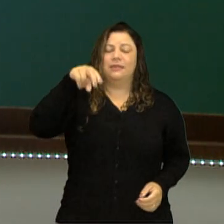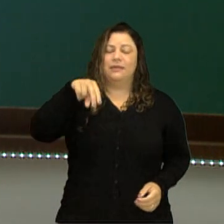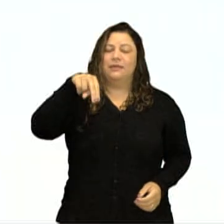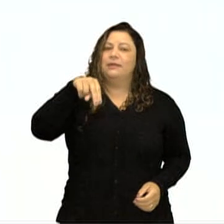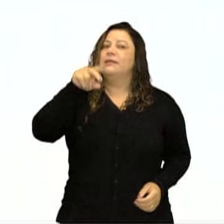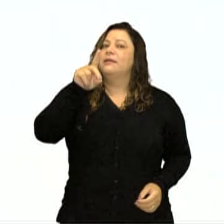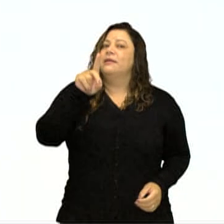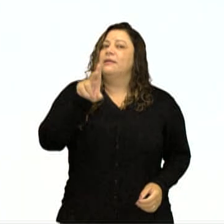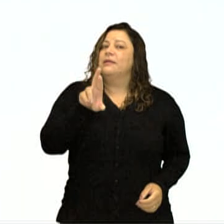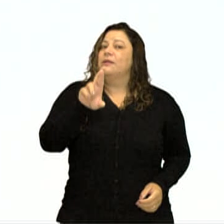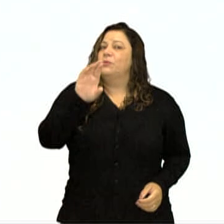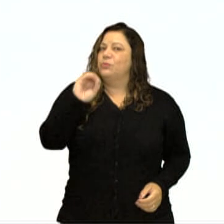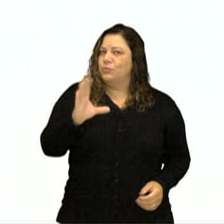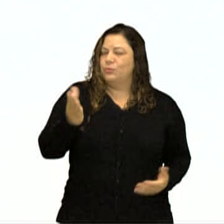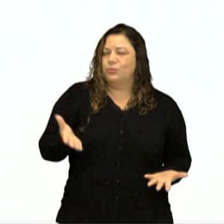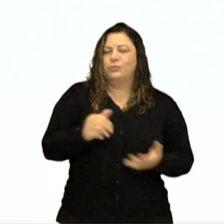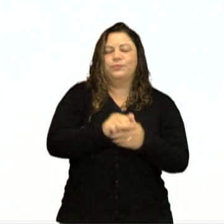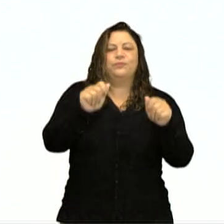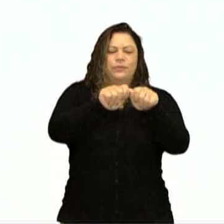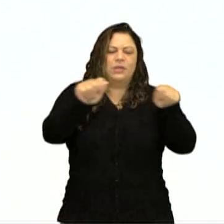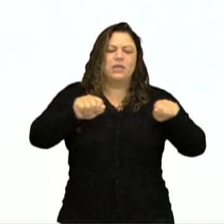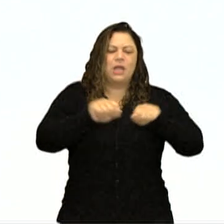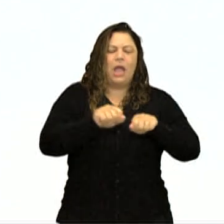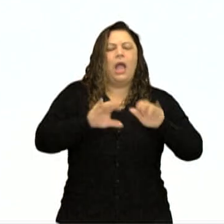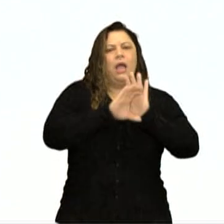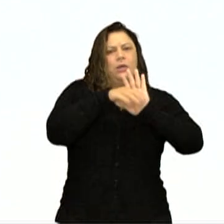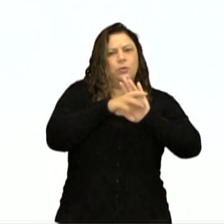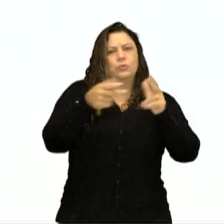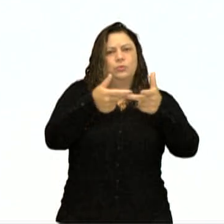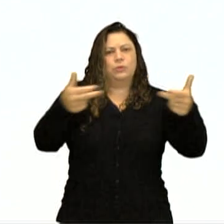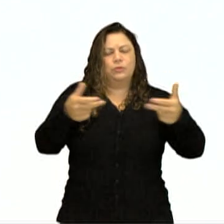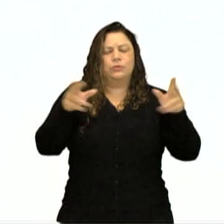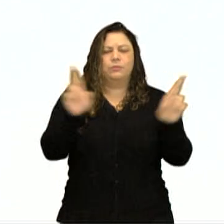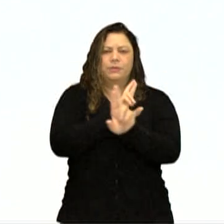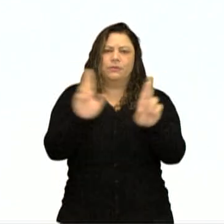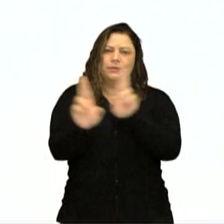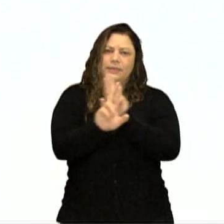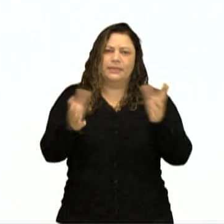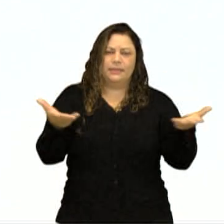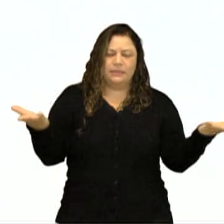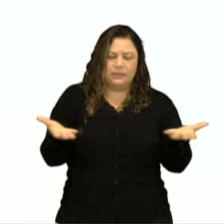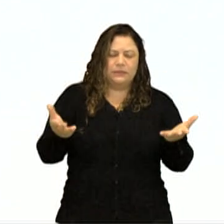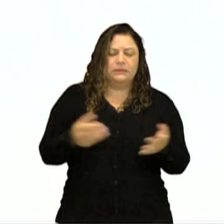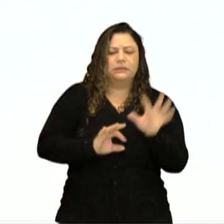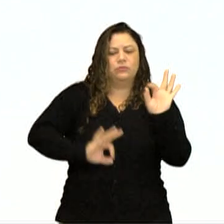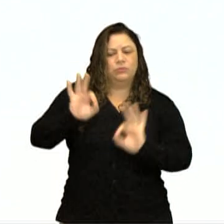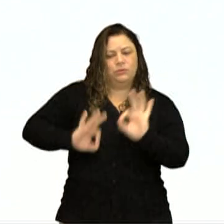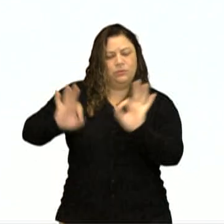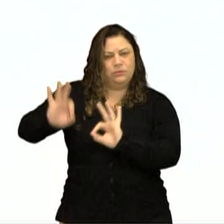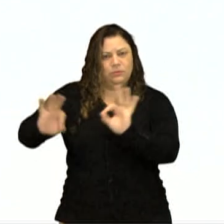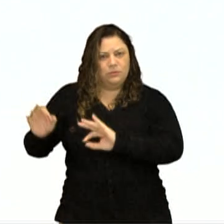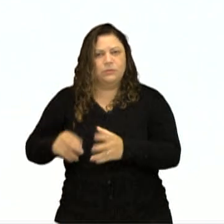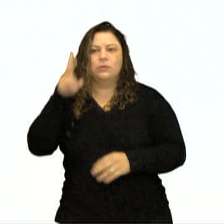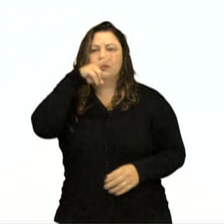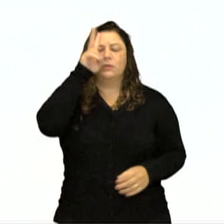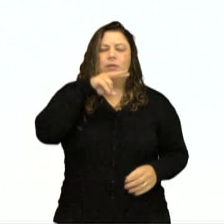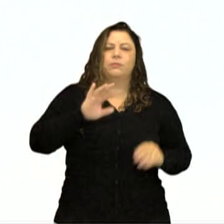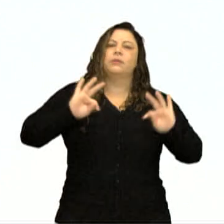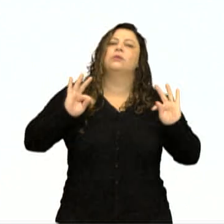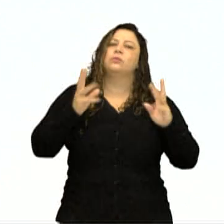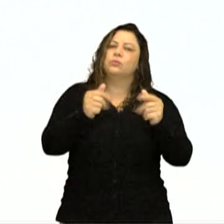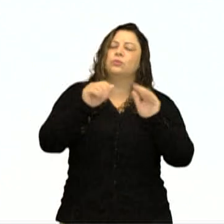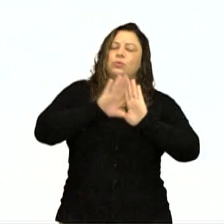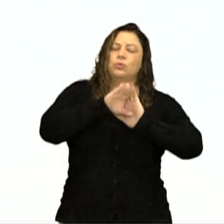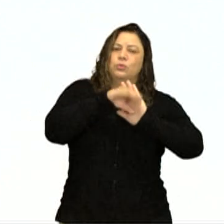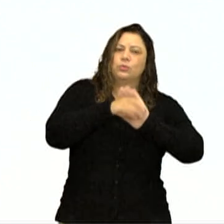que também são fundamentais. Um está relacionado com o outro e a gente tem que começar a se organizar para lembrar de todos os conceitos. Tanto que eu já